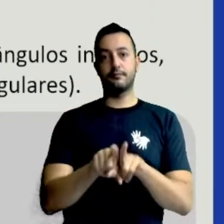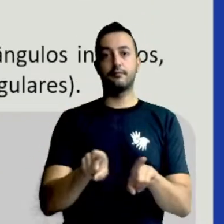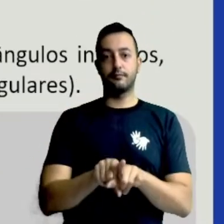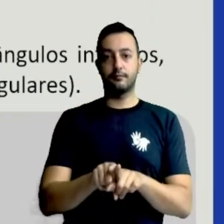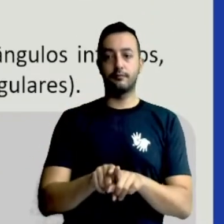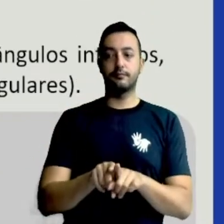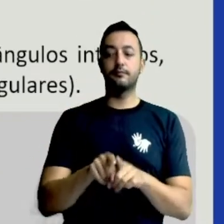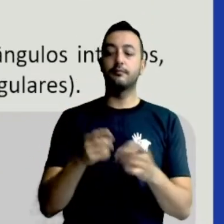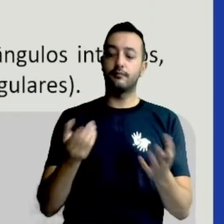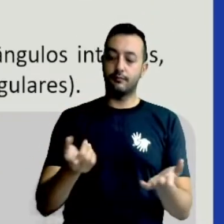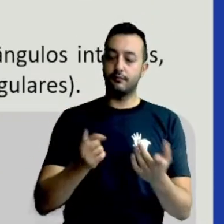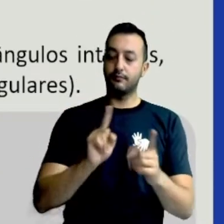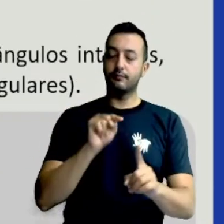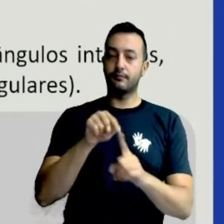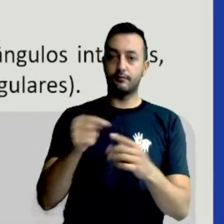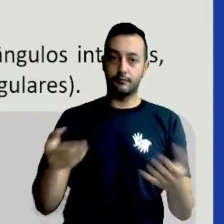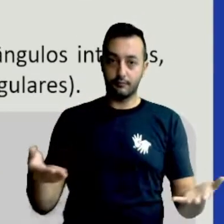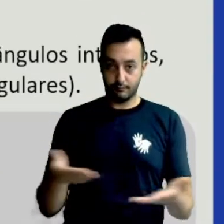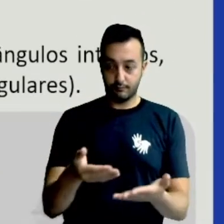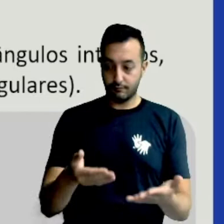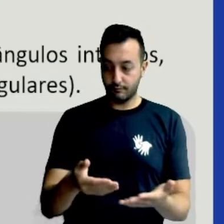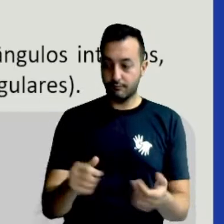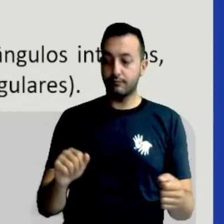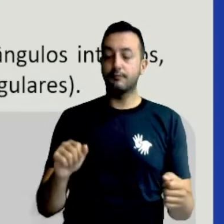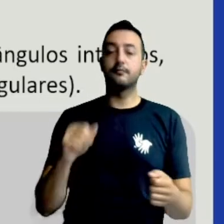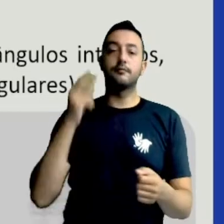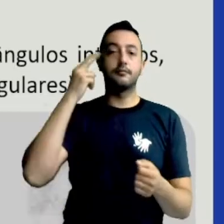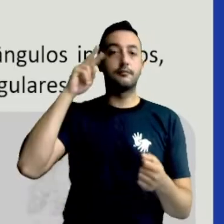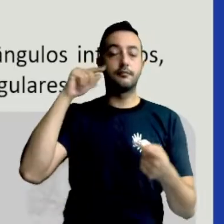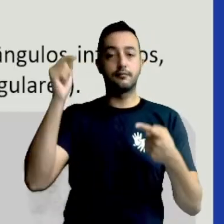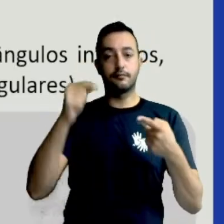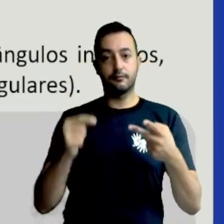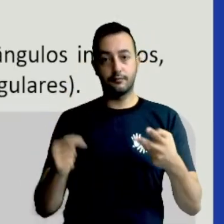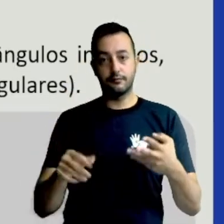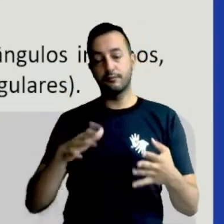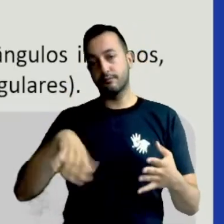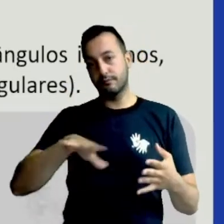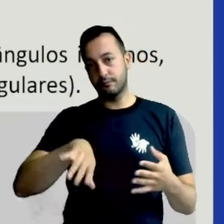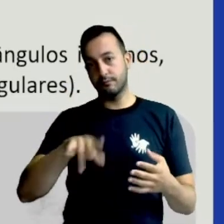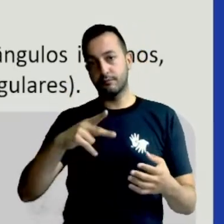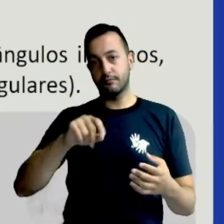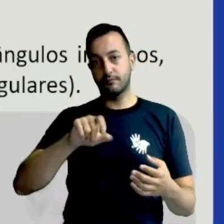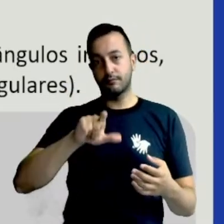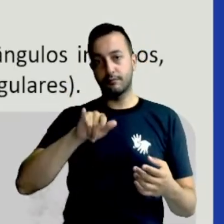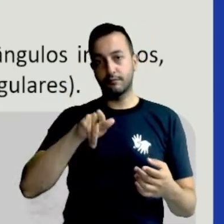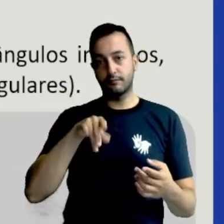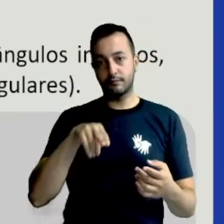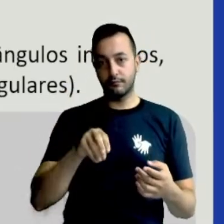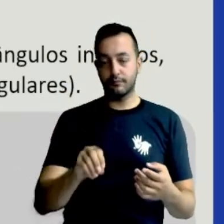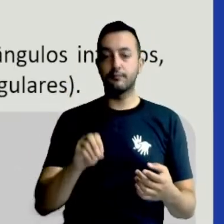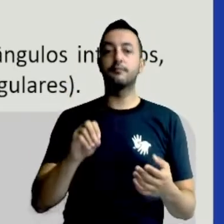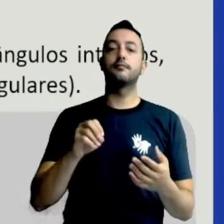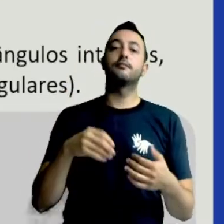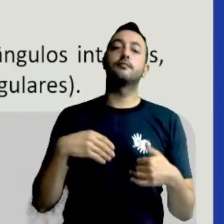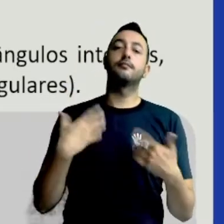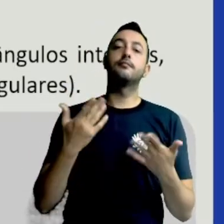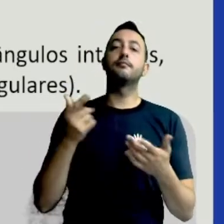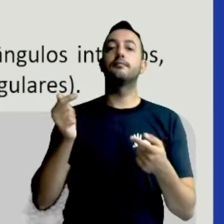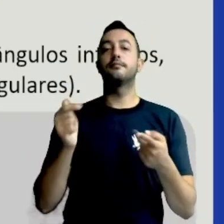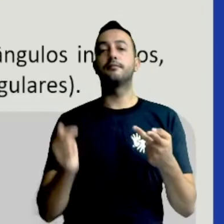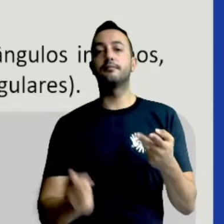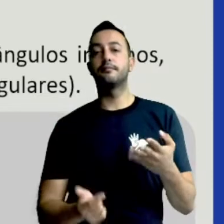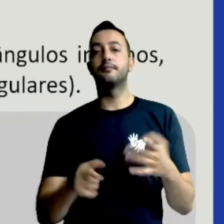também, tá? Então, nosso objetivo hoje é fazer essa revisão geral do polígono, o que é um polígono, quais são seus elementos e